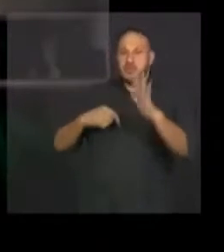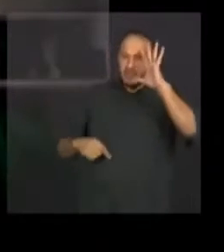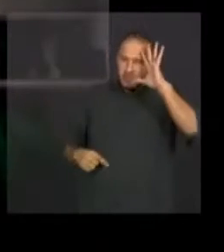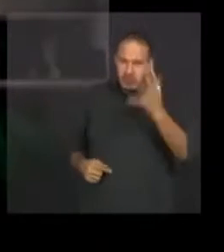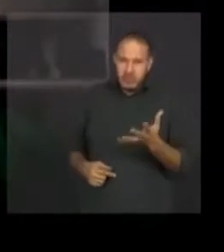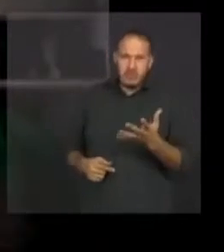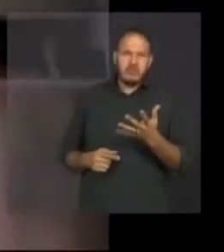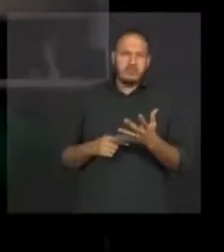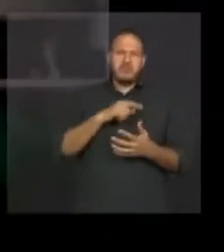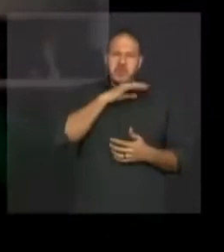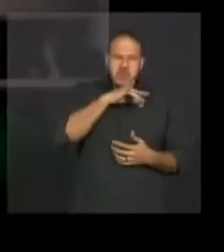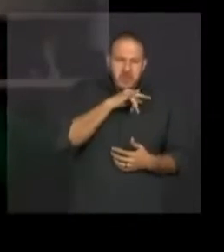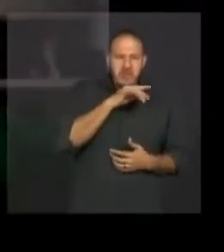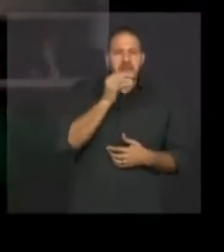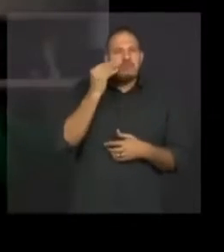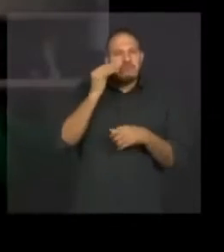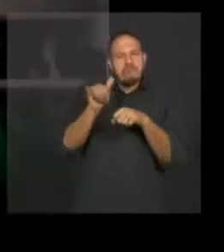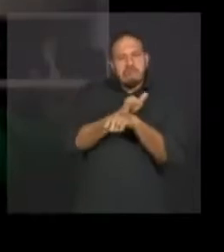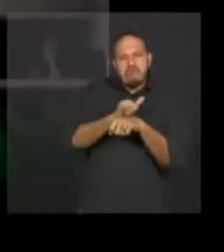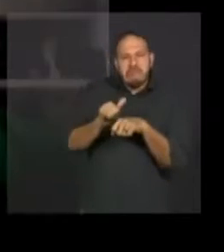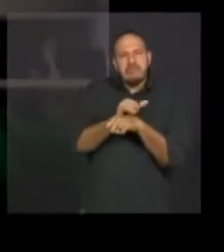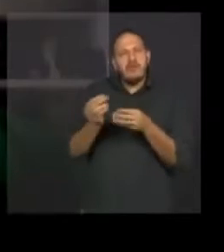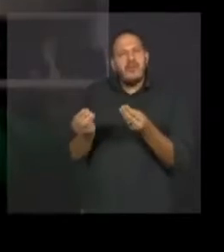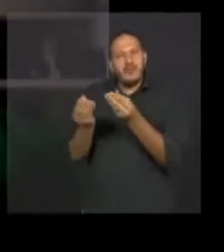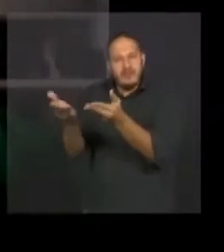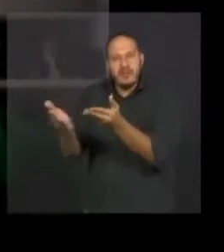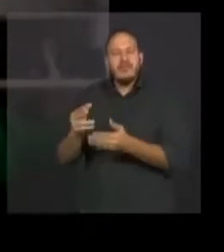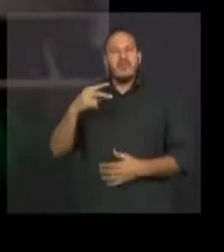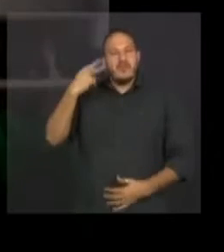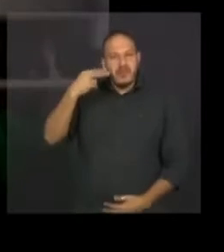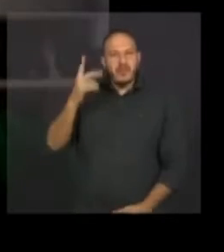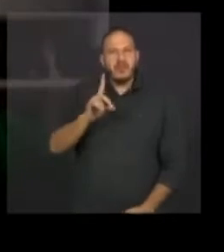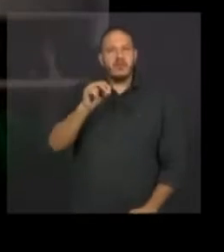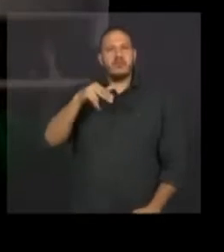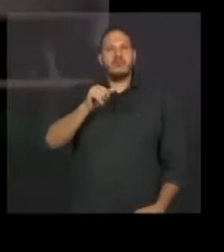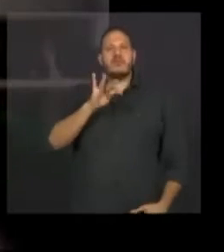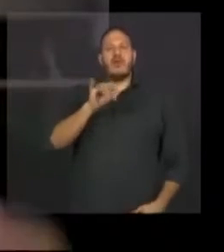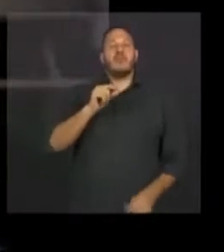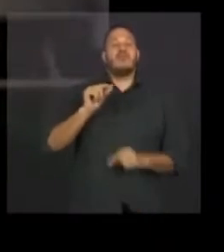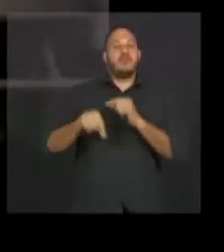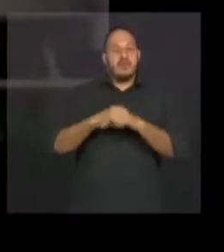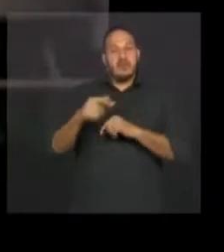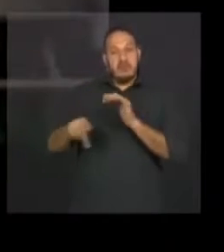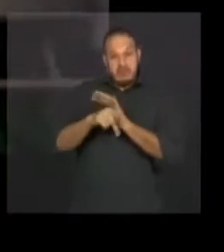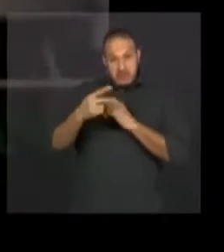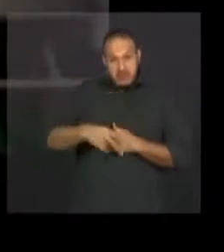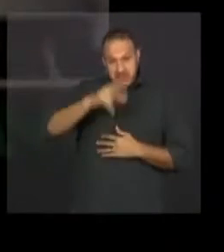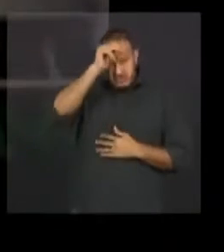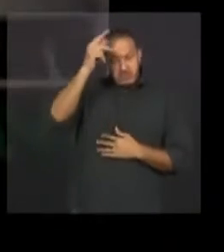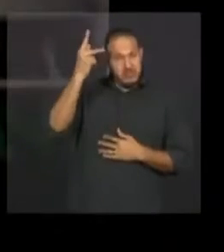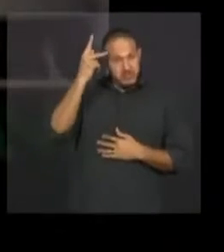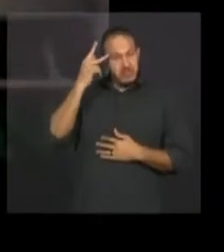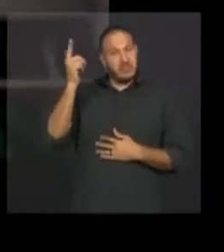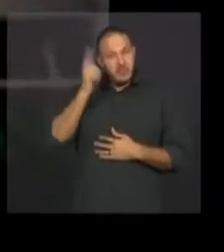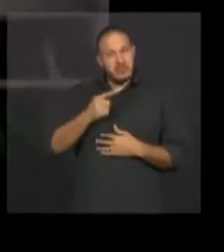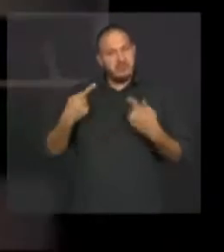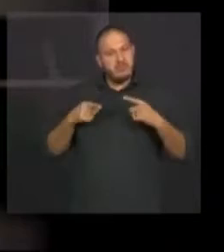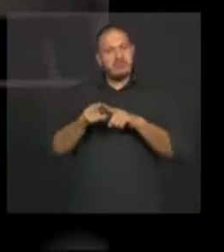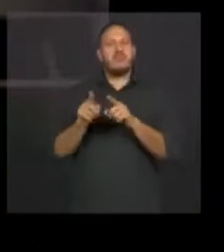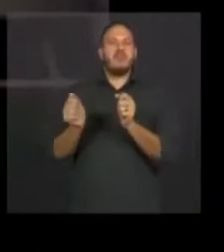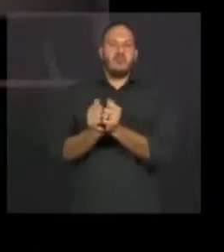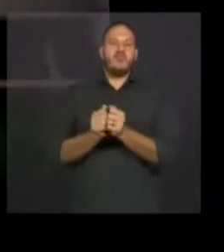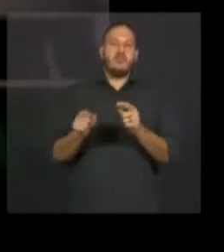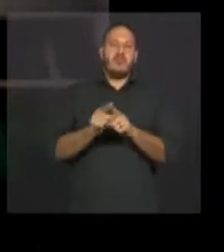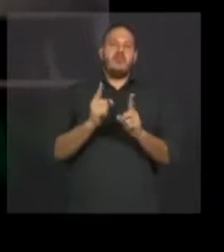solução muito engenhosa oferecida pelo vereador Donato, para o município conseguir aportar recursos na Cinemateca, que é